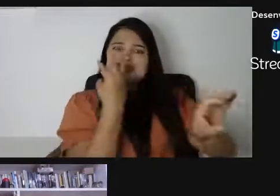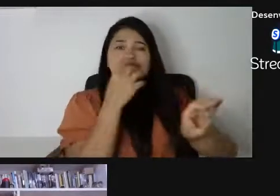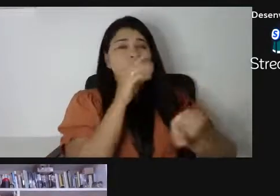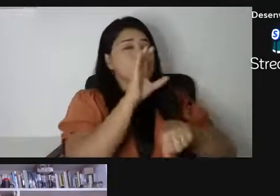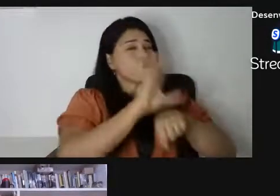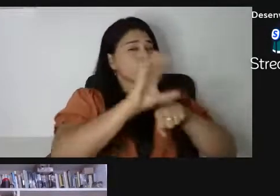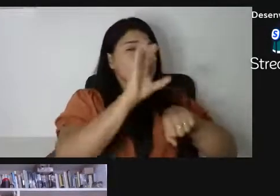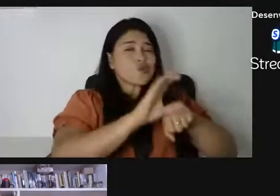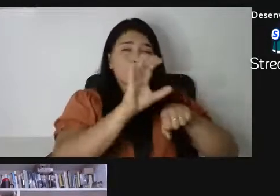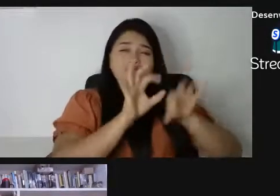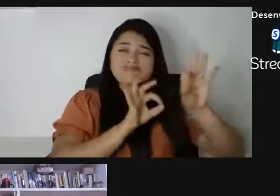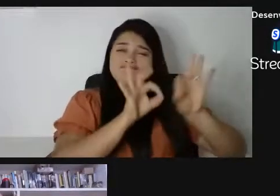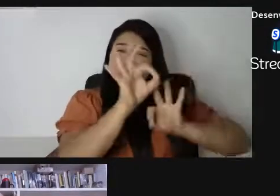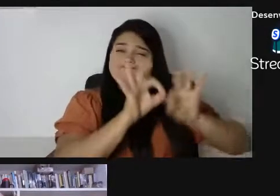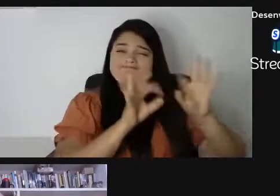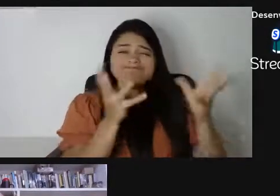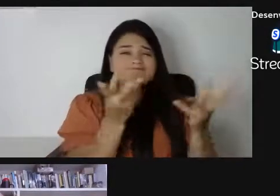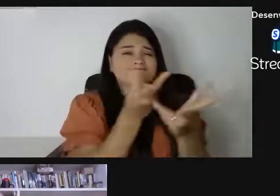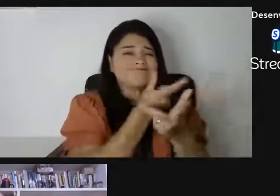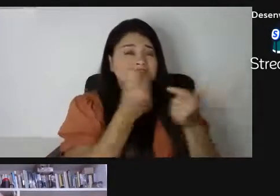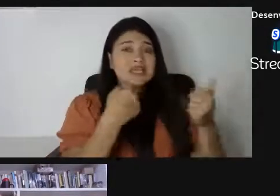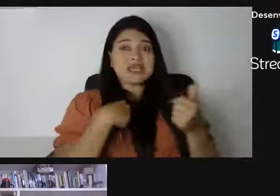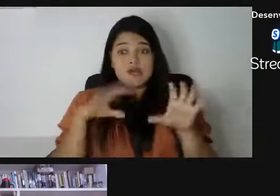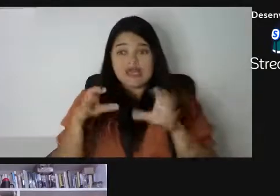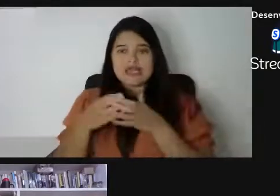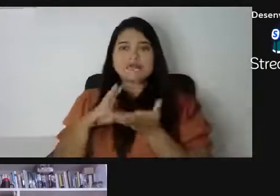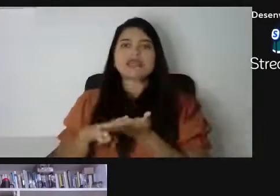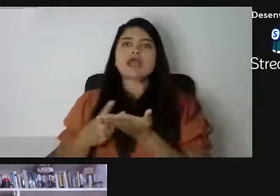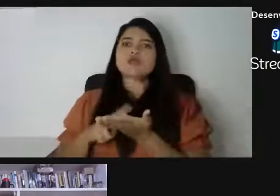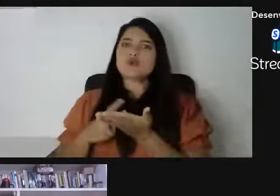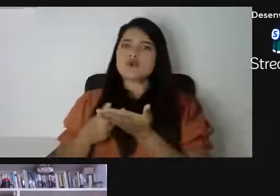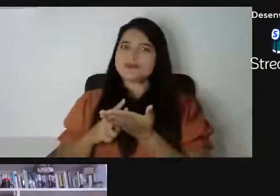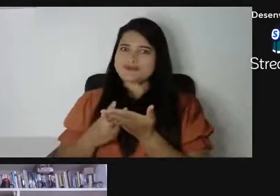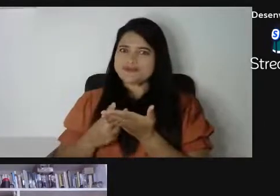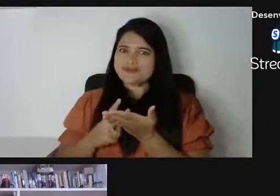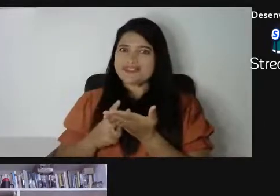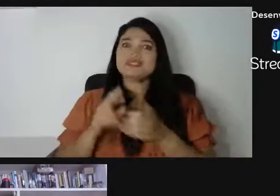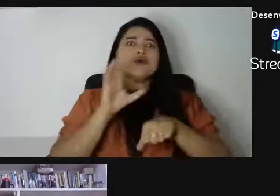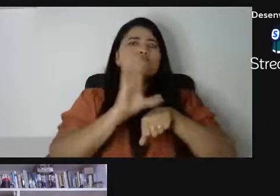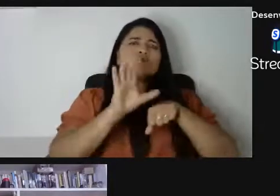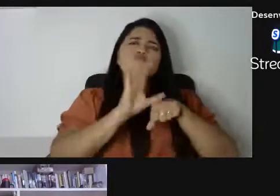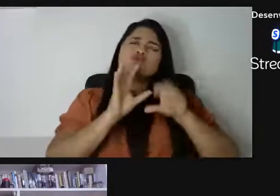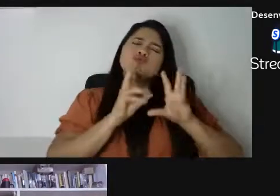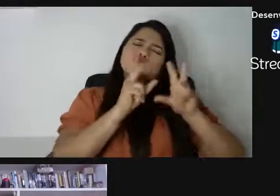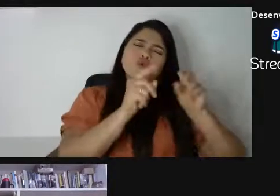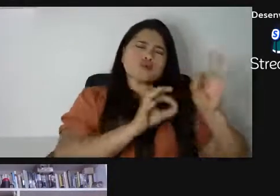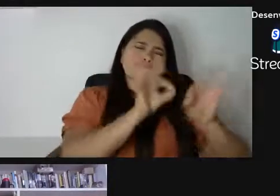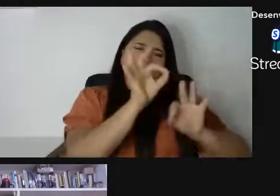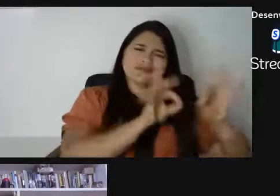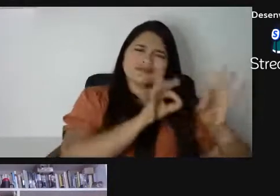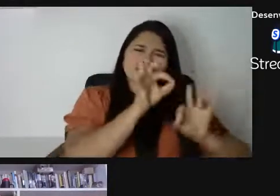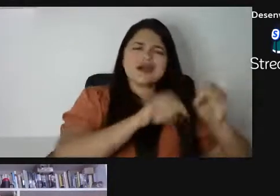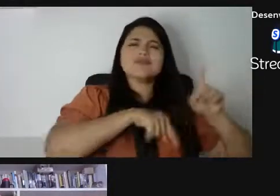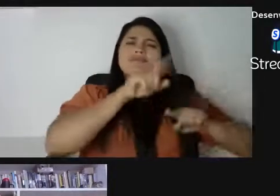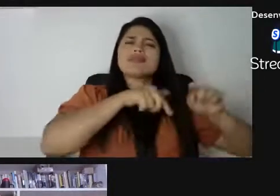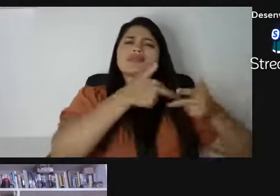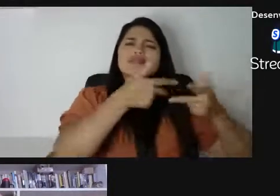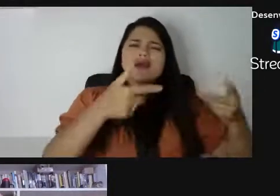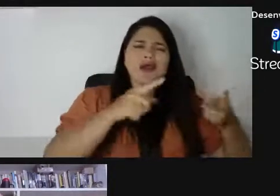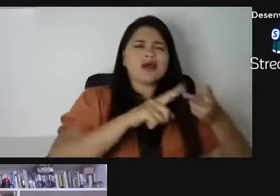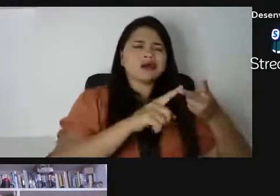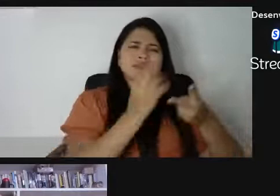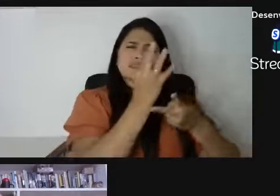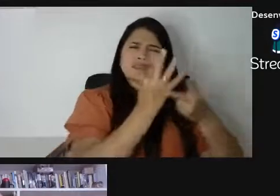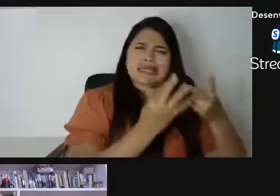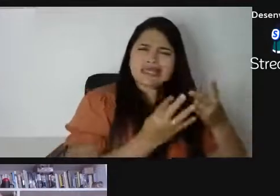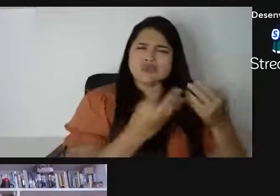é maravilhoso, e eu estou na equipe de tradutores. Então, o curso é todo organizado, tem o material texto, então existe todo